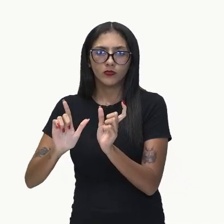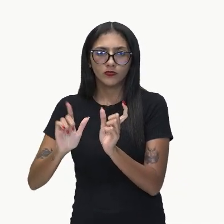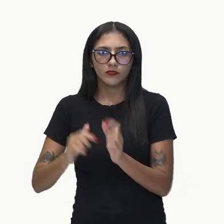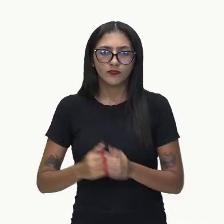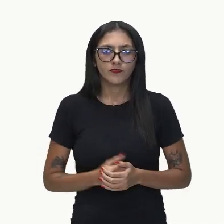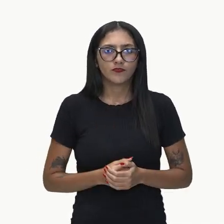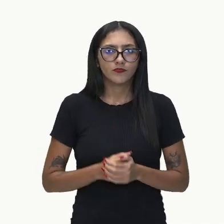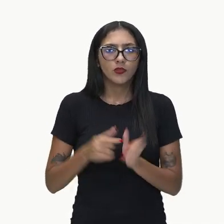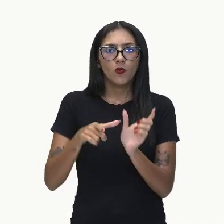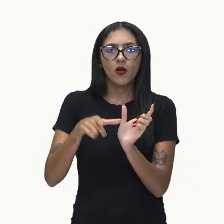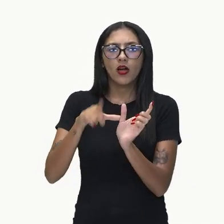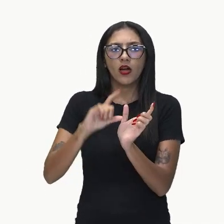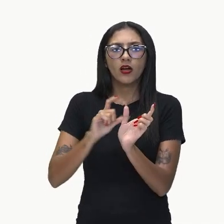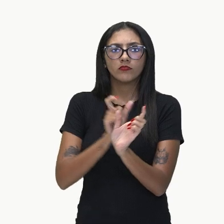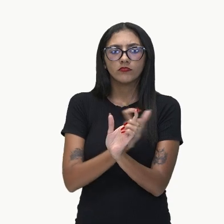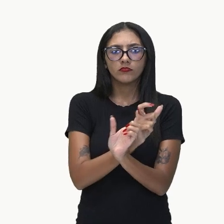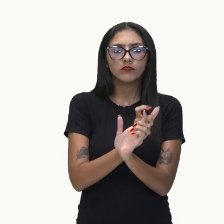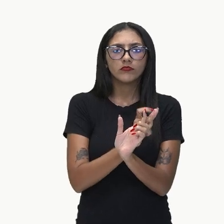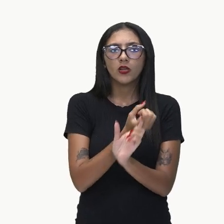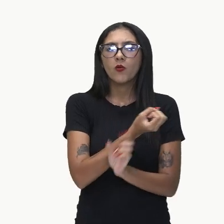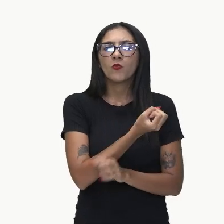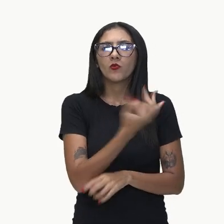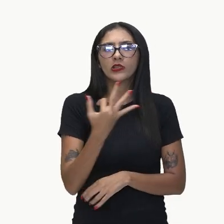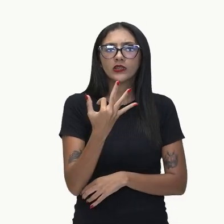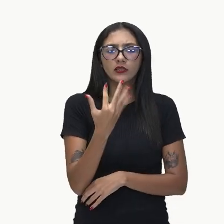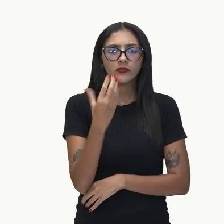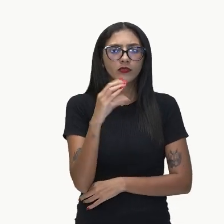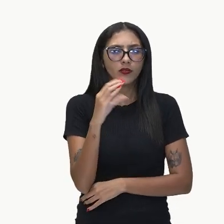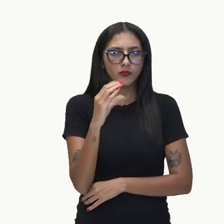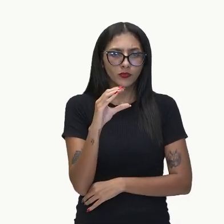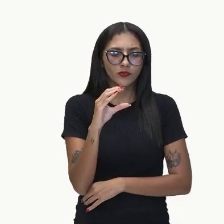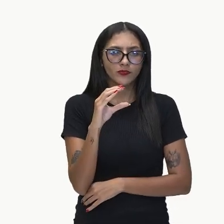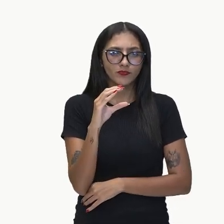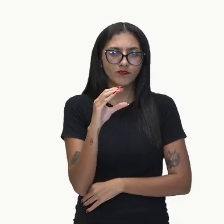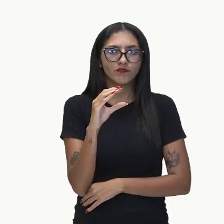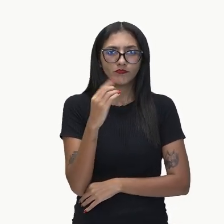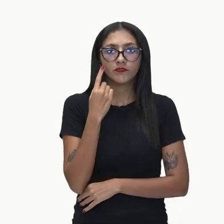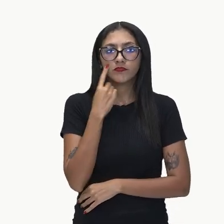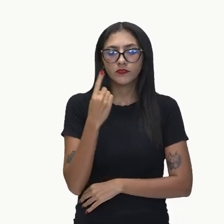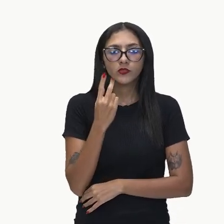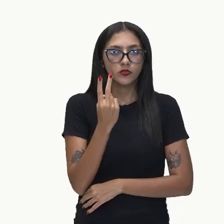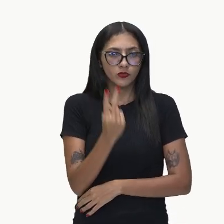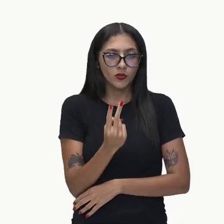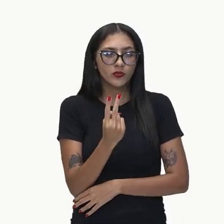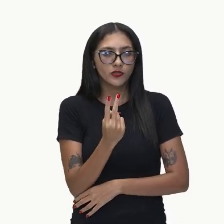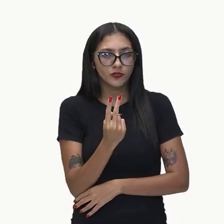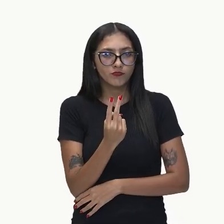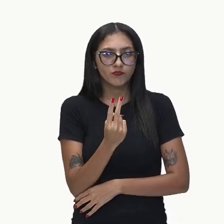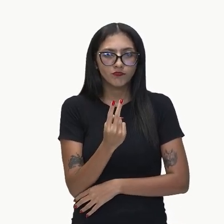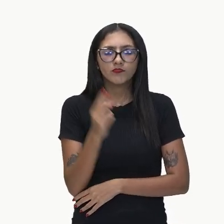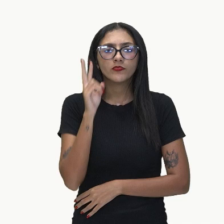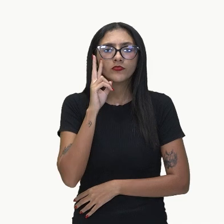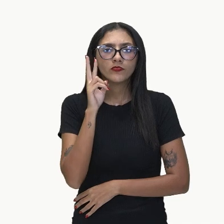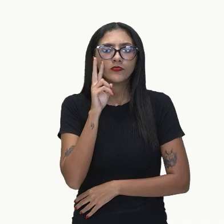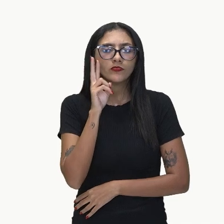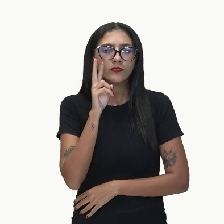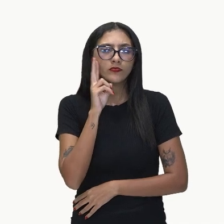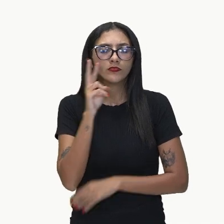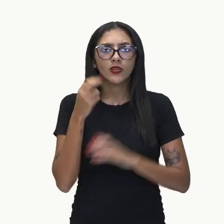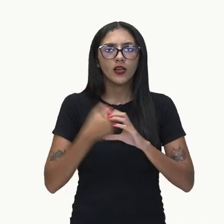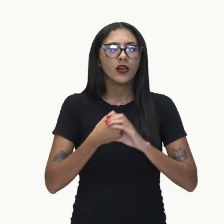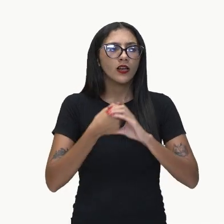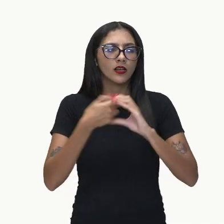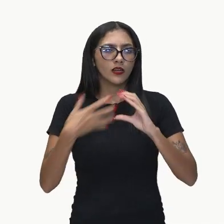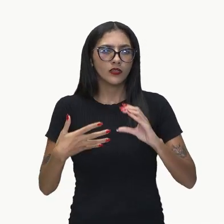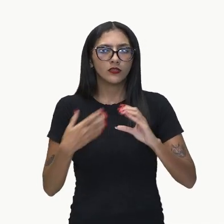prefixo indica o número de carbonos. Tem quantos carbonos aqui? Dois carbonos. E aí, aquela tabelinha de nomenclatura diz que para